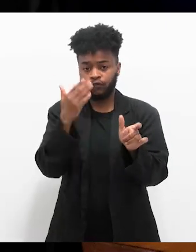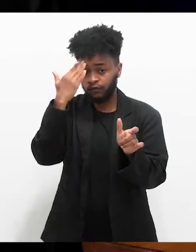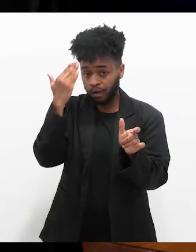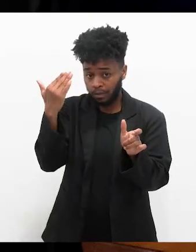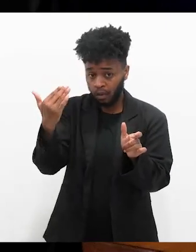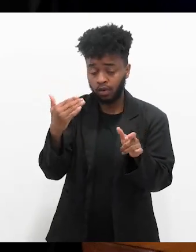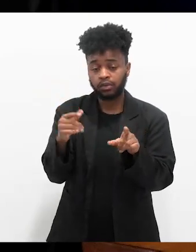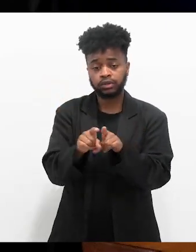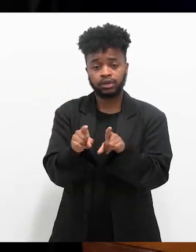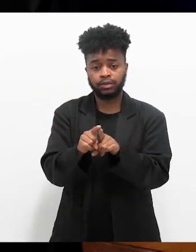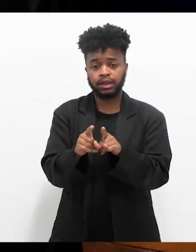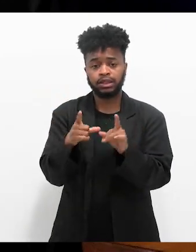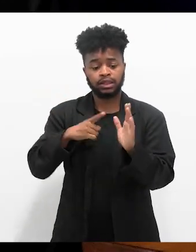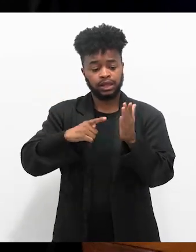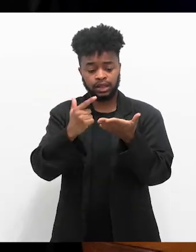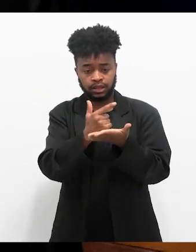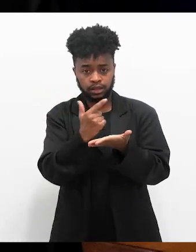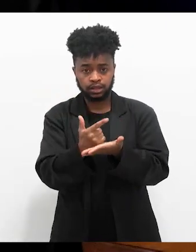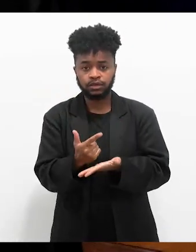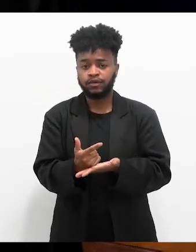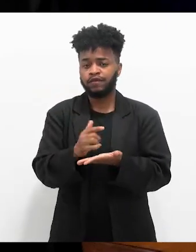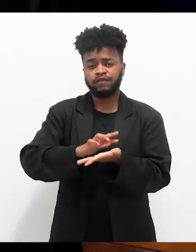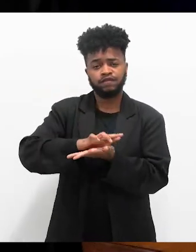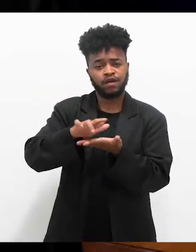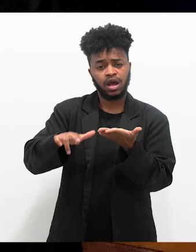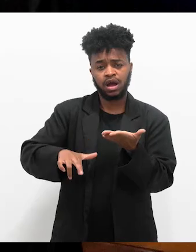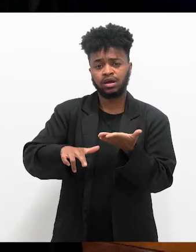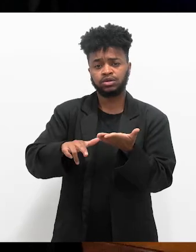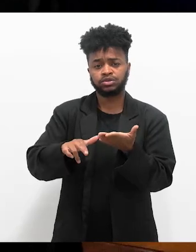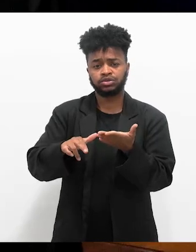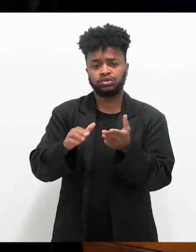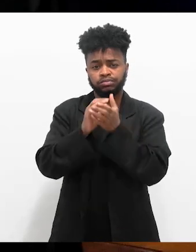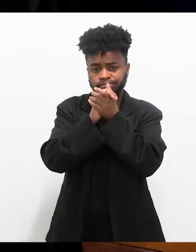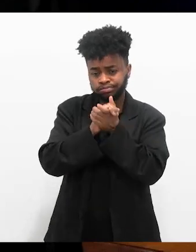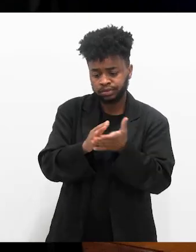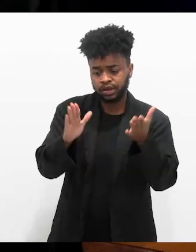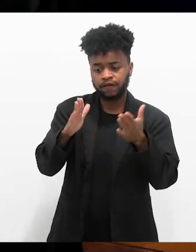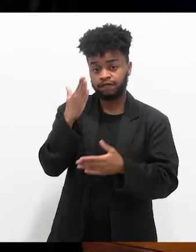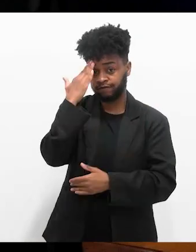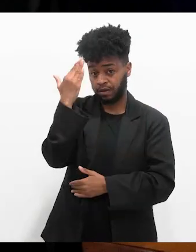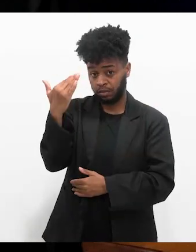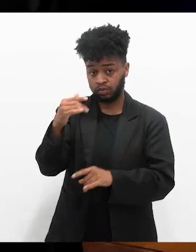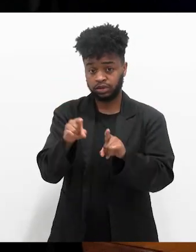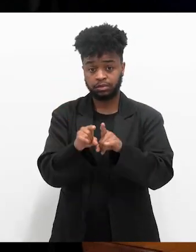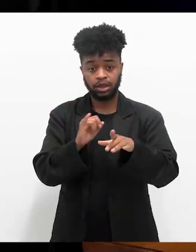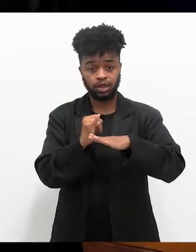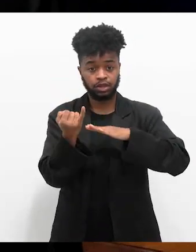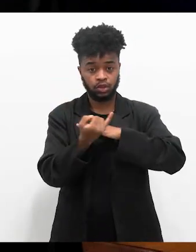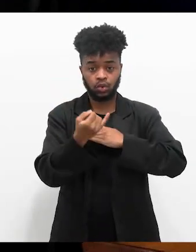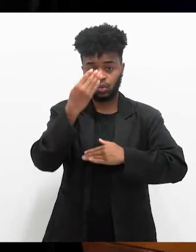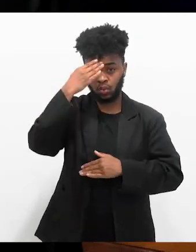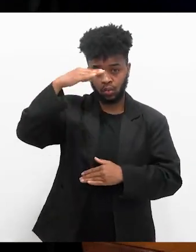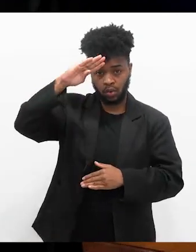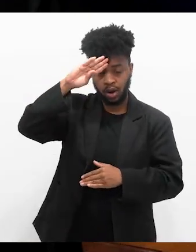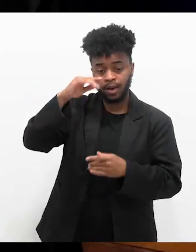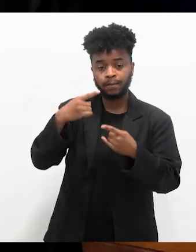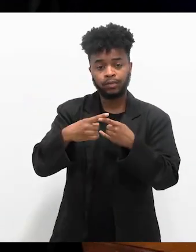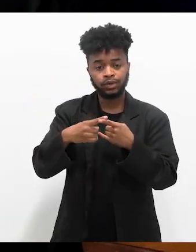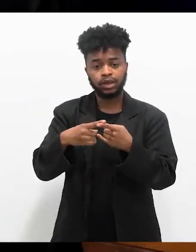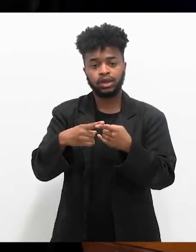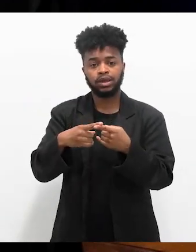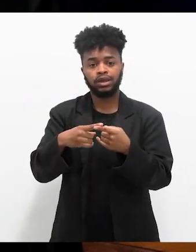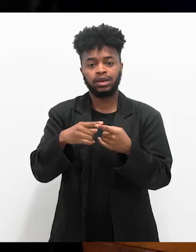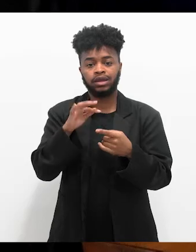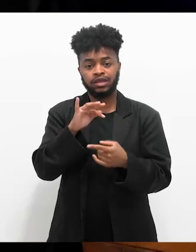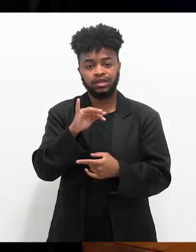conhecido. Vi também nas escrituras sobre o Tatagaitã, que é um grande babalaô também muito conhecido na ilha de Cuba, que trouxeram o